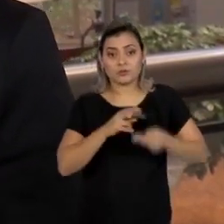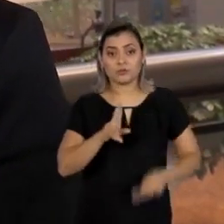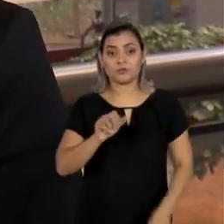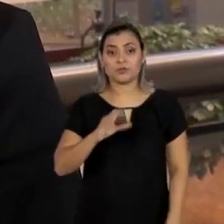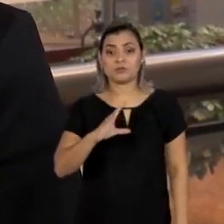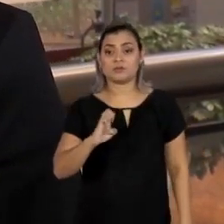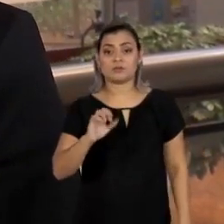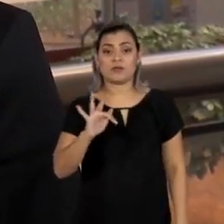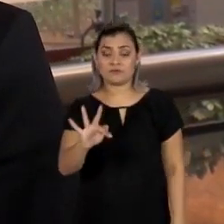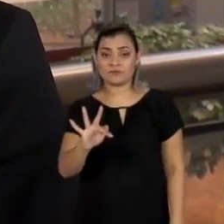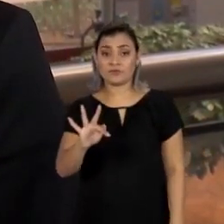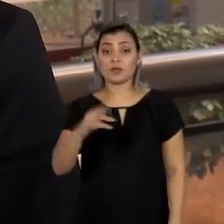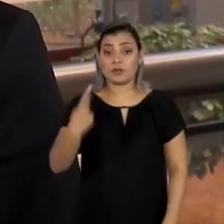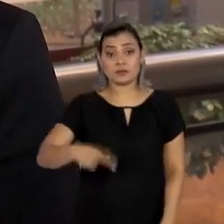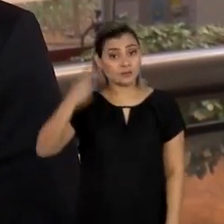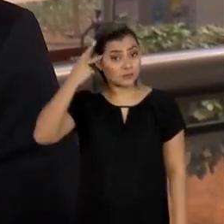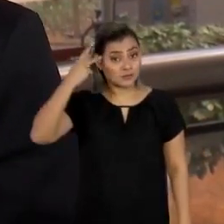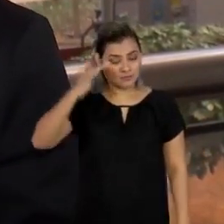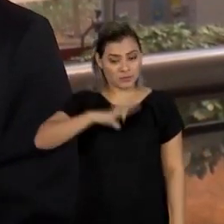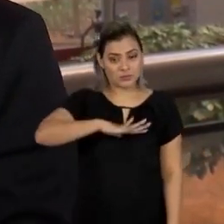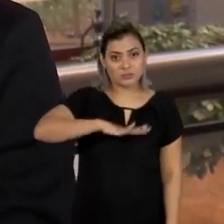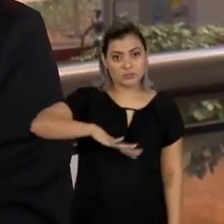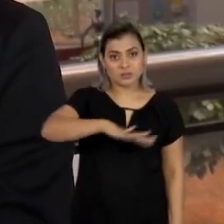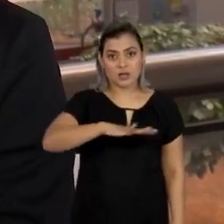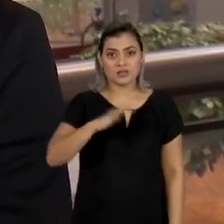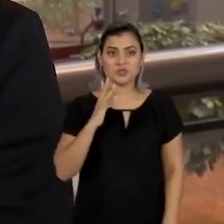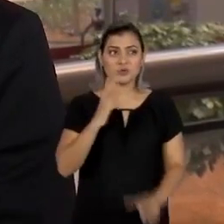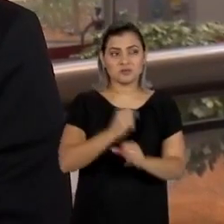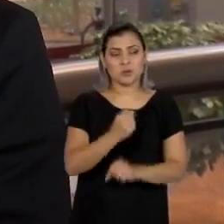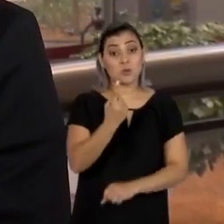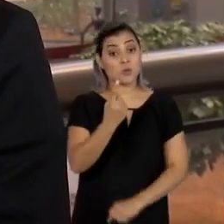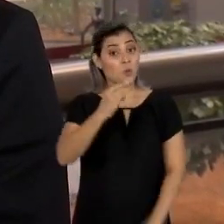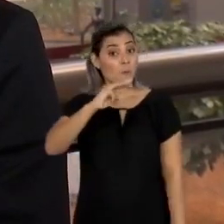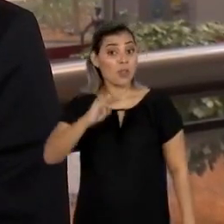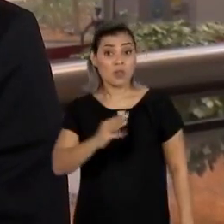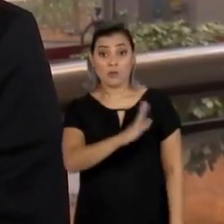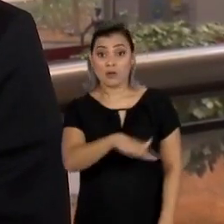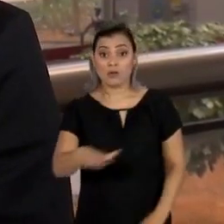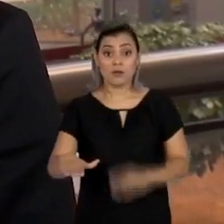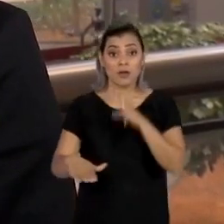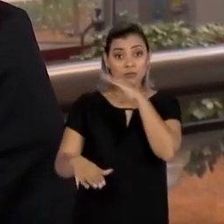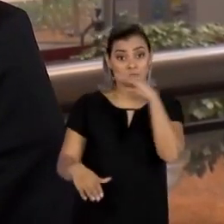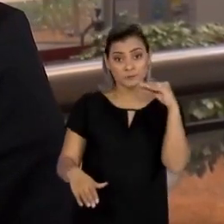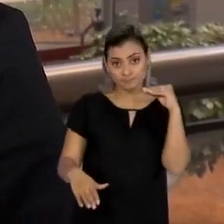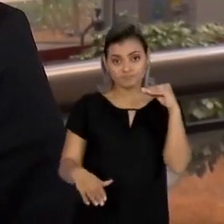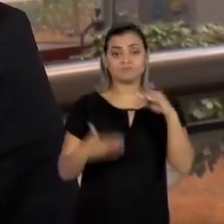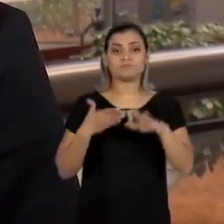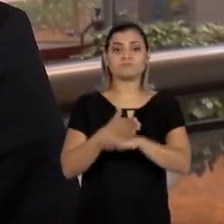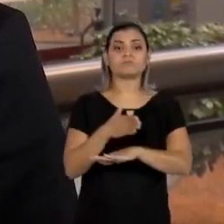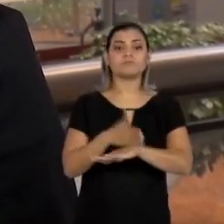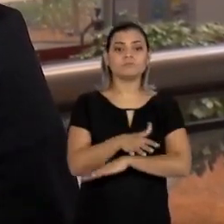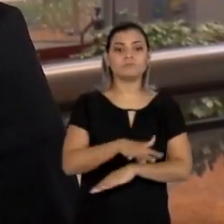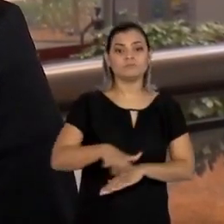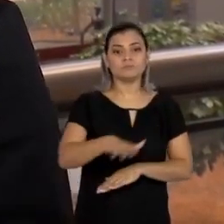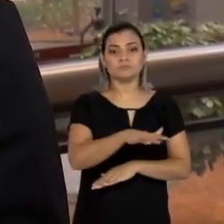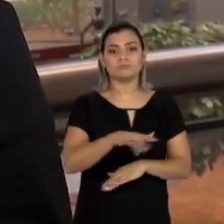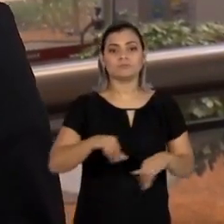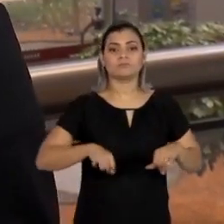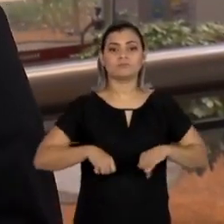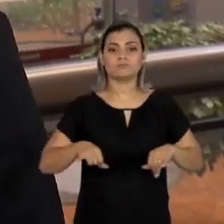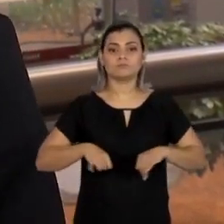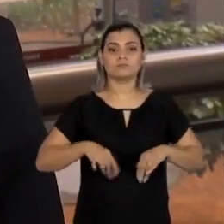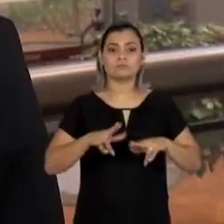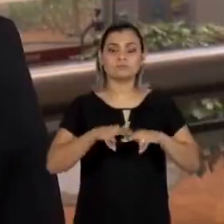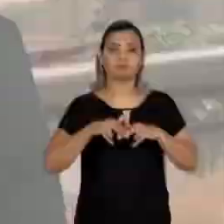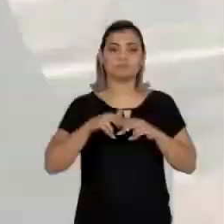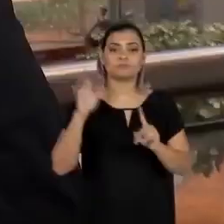tem em São Paulo, na cidade de São Paulo, mais ou menos 1 milhão de crianças e adolescentes que vivem em áreas que sofrem do